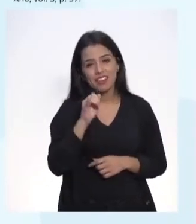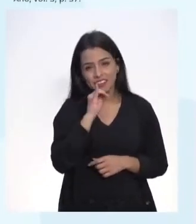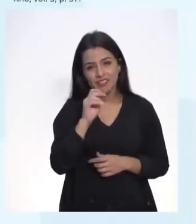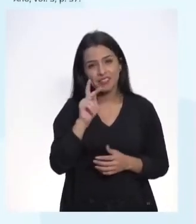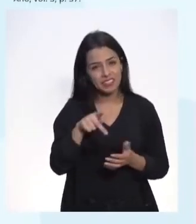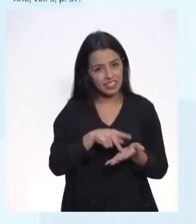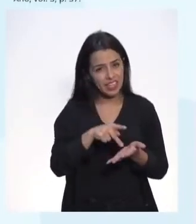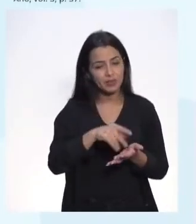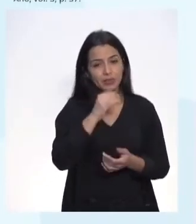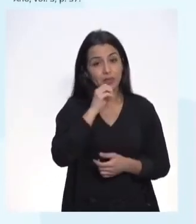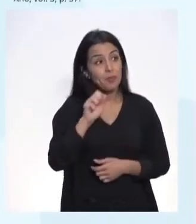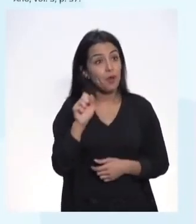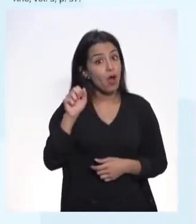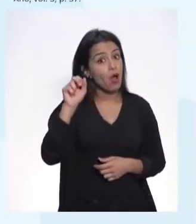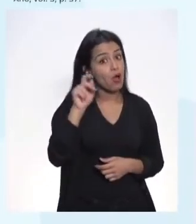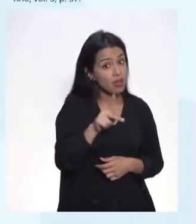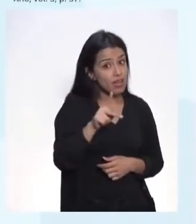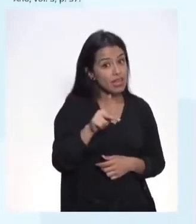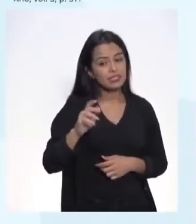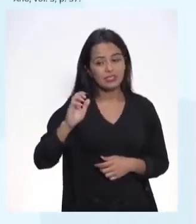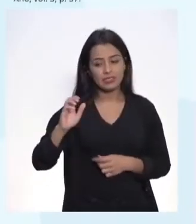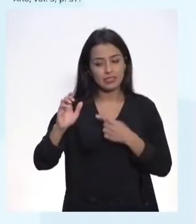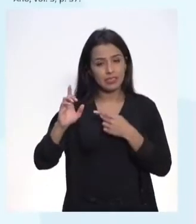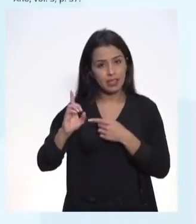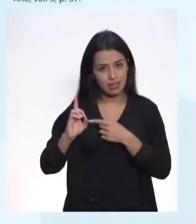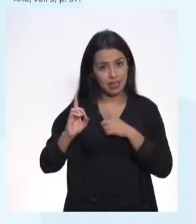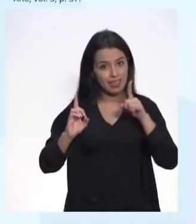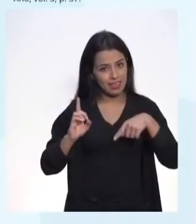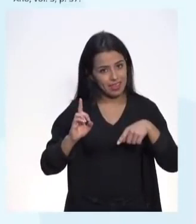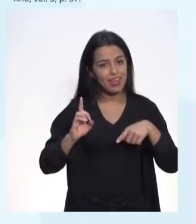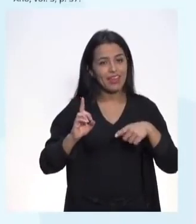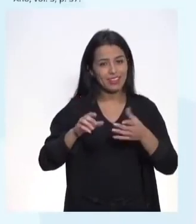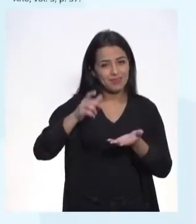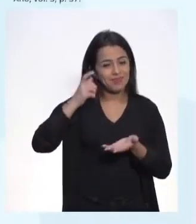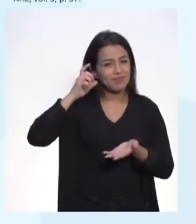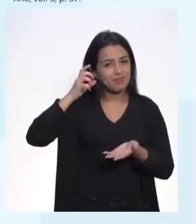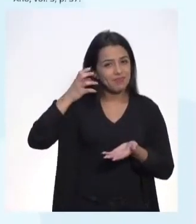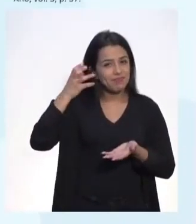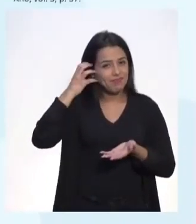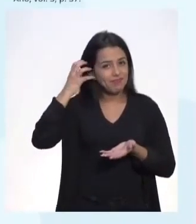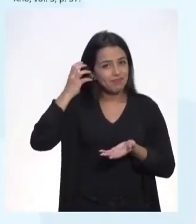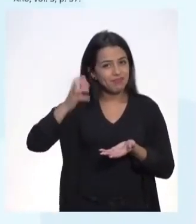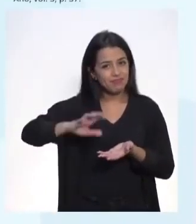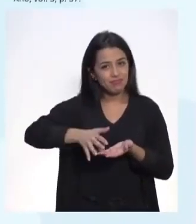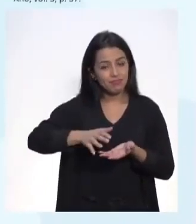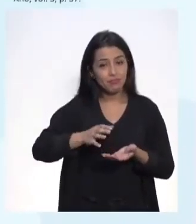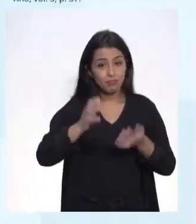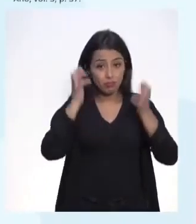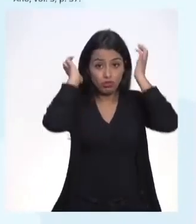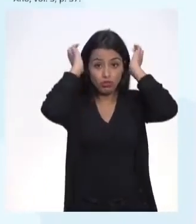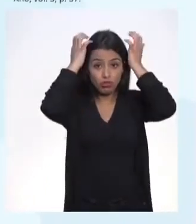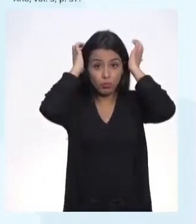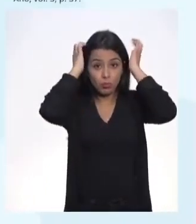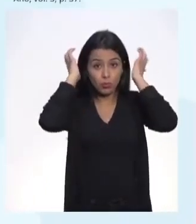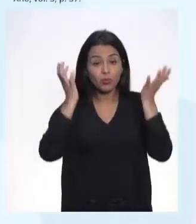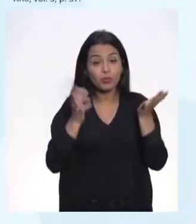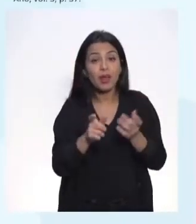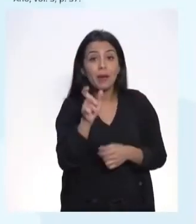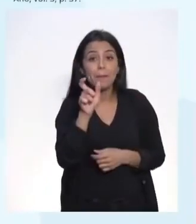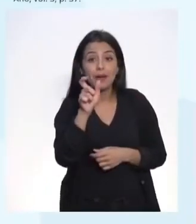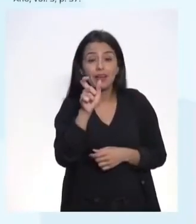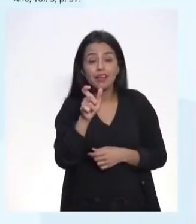ok, CD, que CD, na verdade, também é uma. Shampoo, tem tantas outras palavras aí que a gente utiliza de